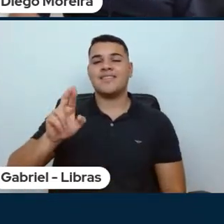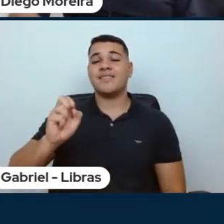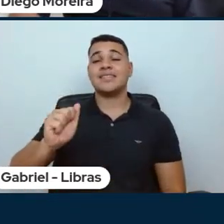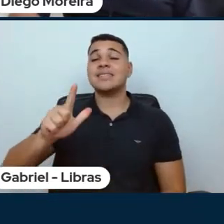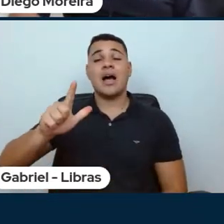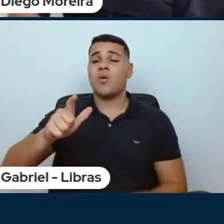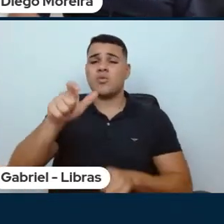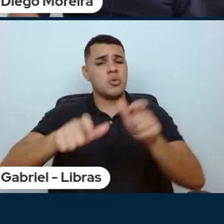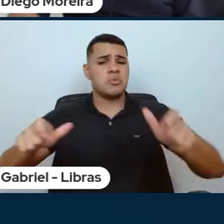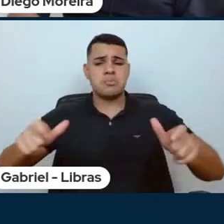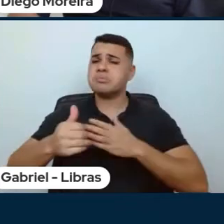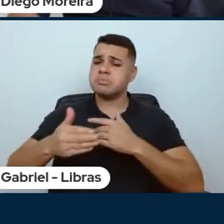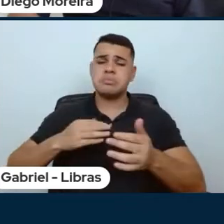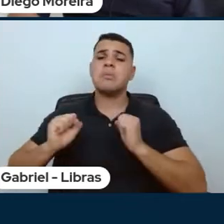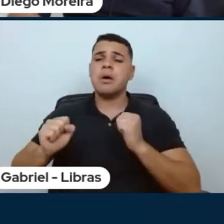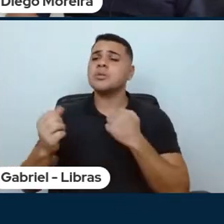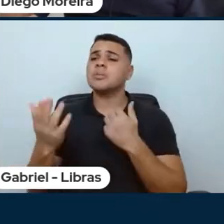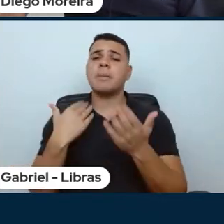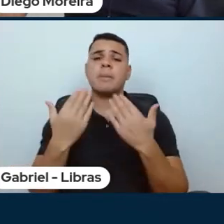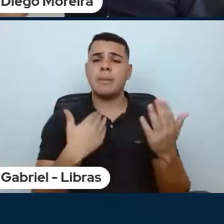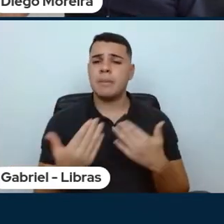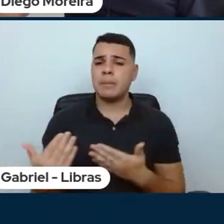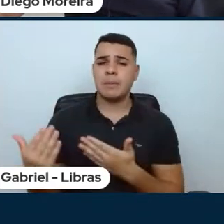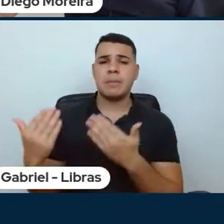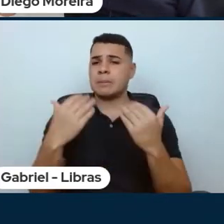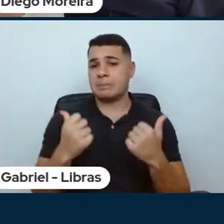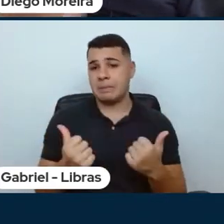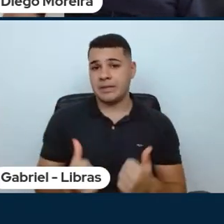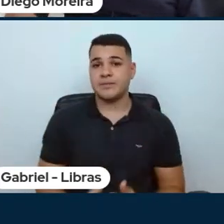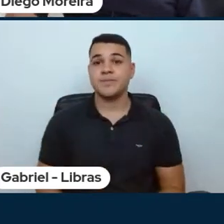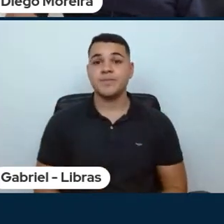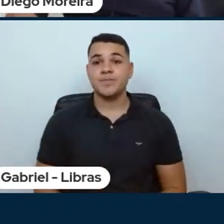e engajamento, né. Eh,